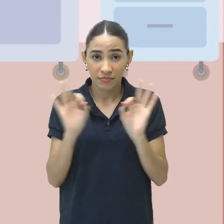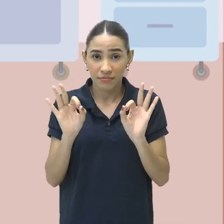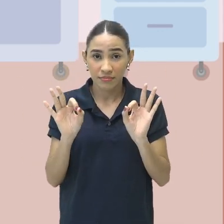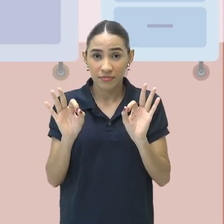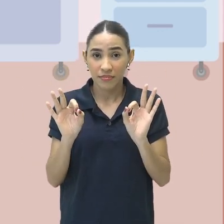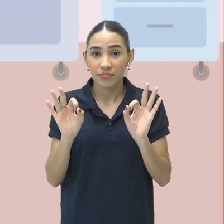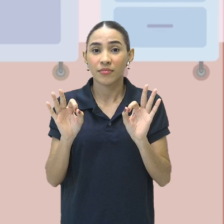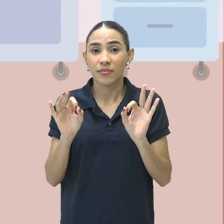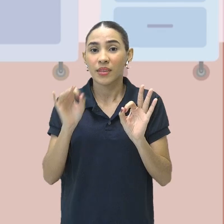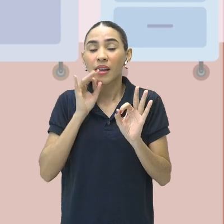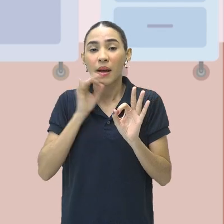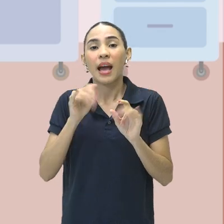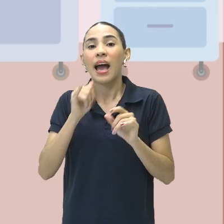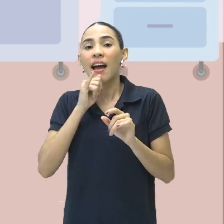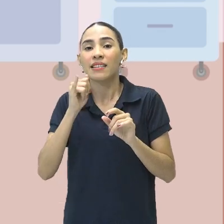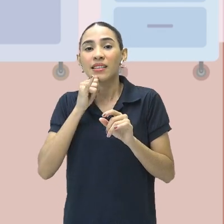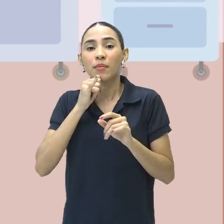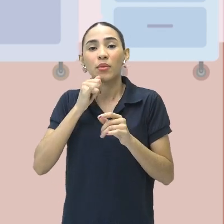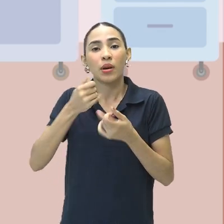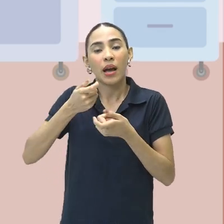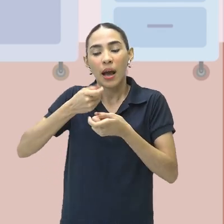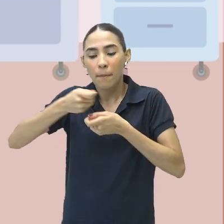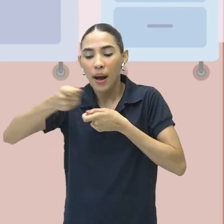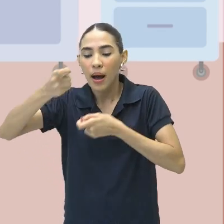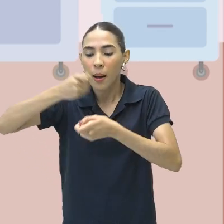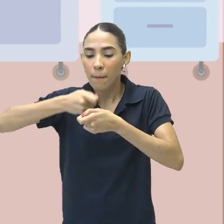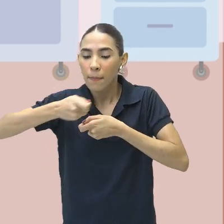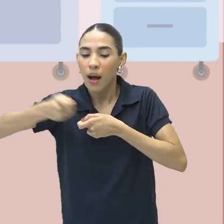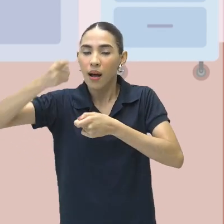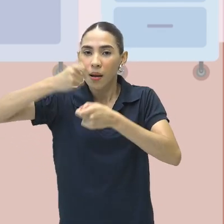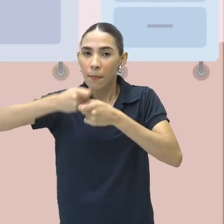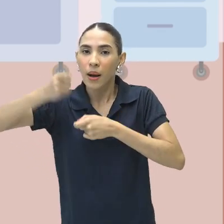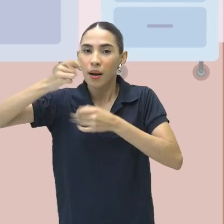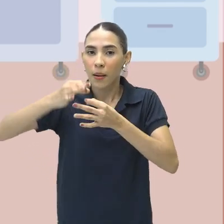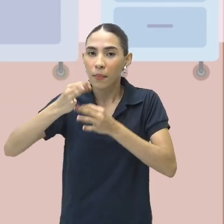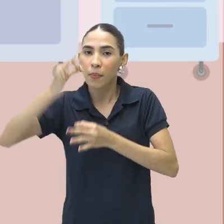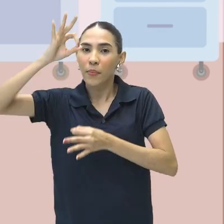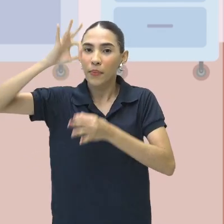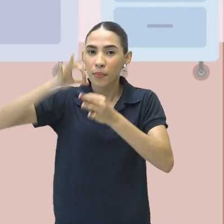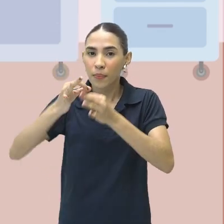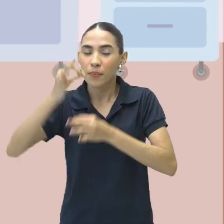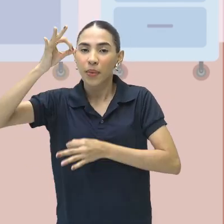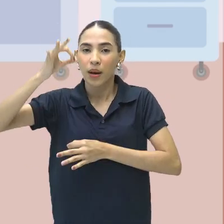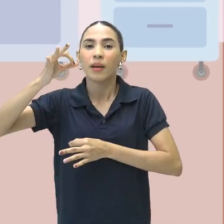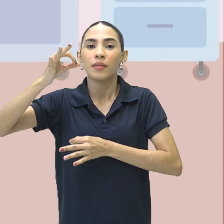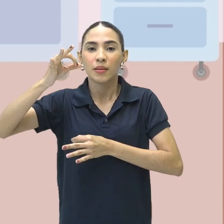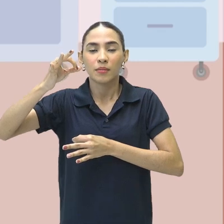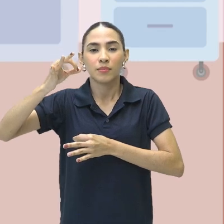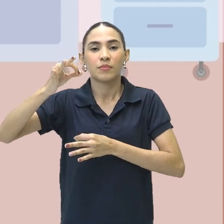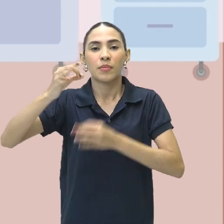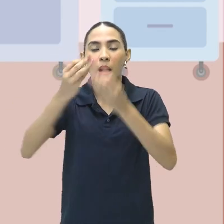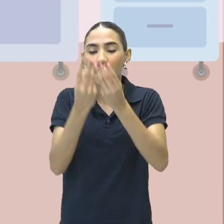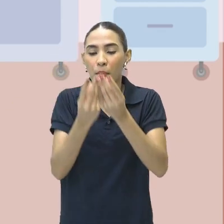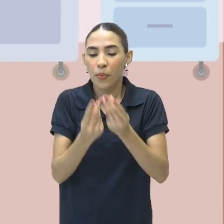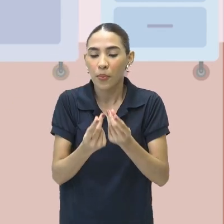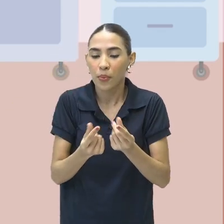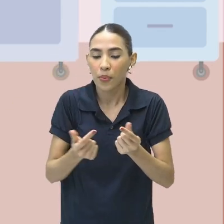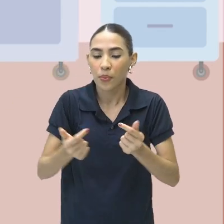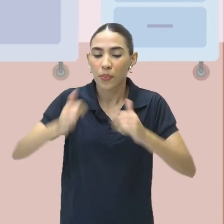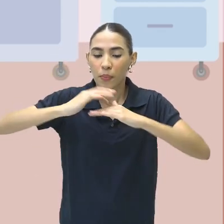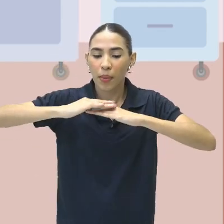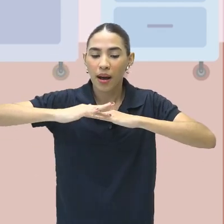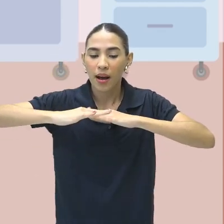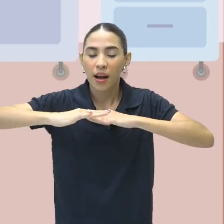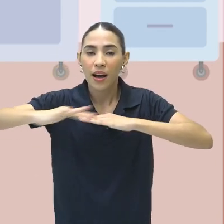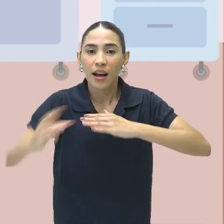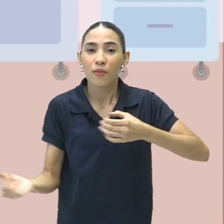Segurou a lançadeira ao contrário e, jogando a velor de um lado para o outro, começou a desfazer seu tecido. E novamente se viu na